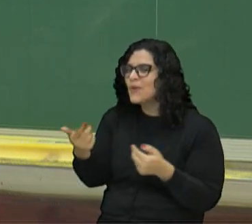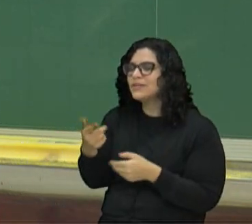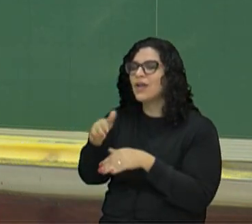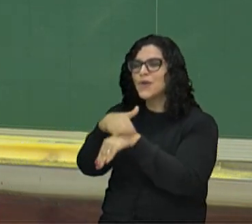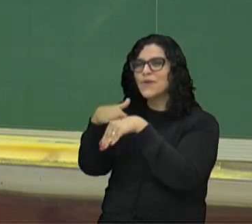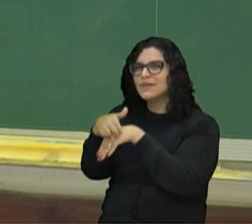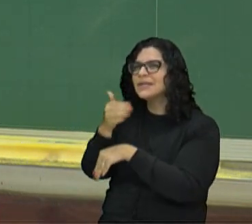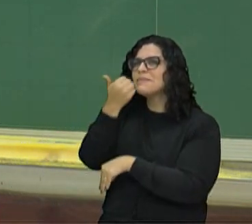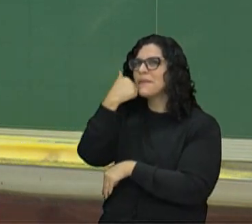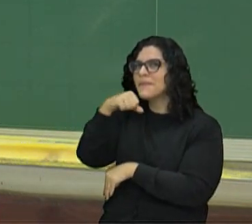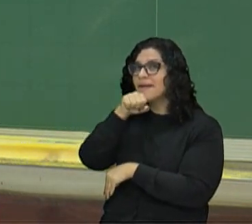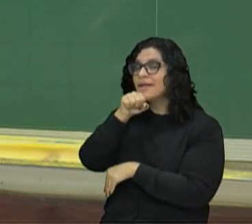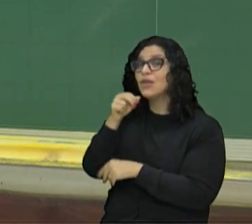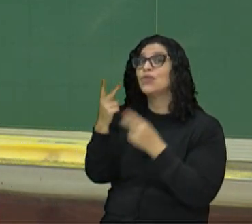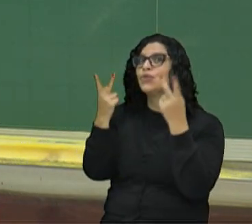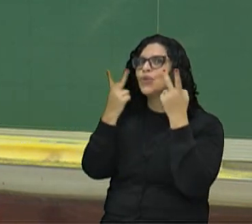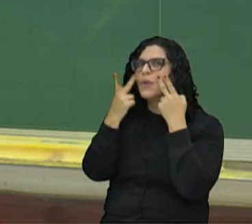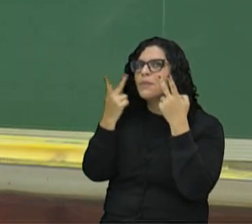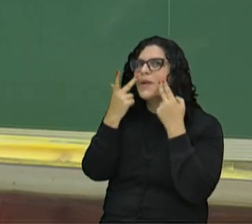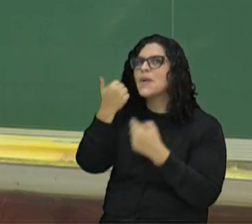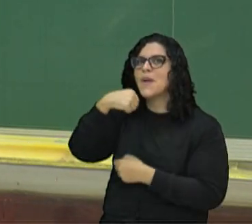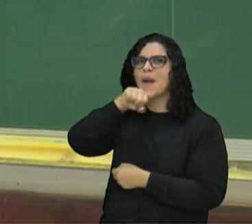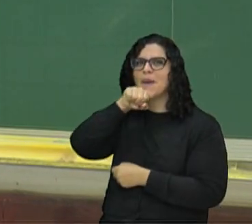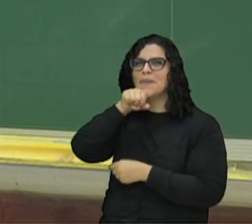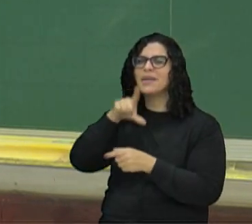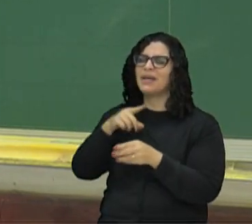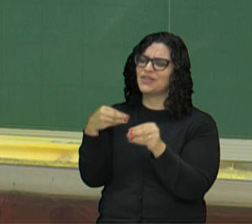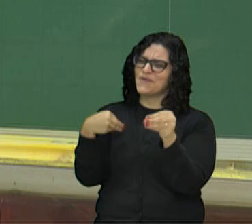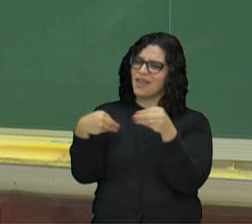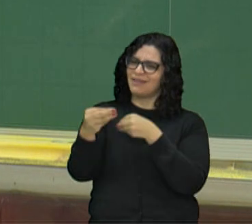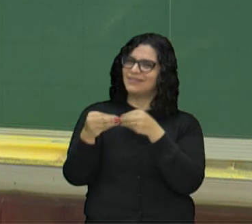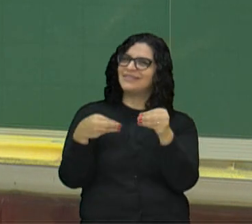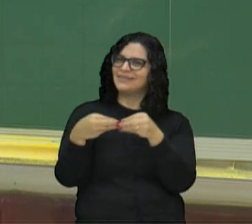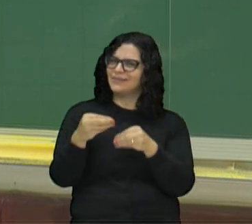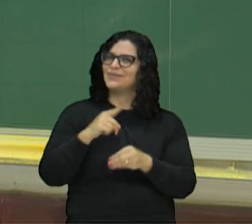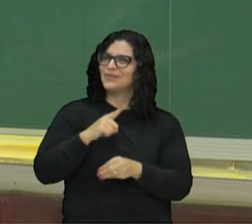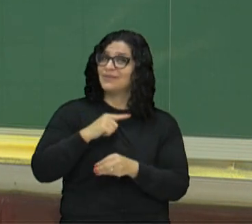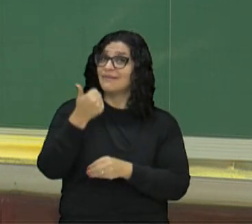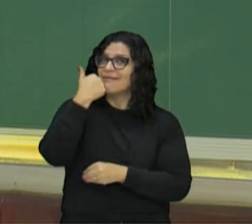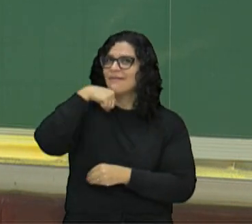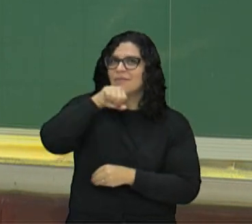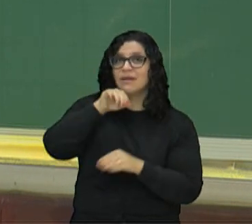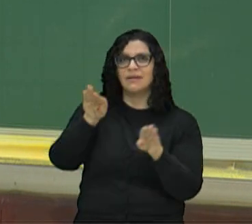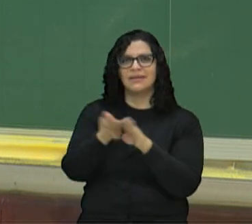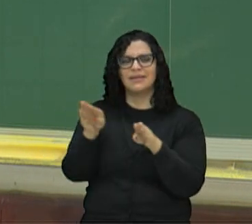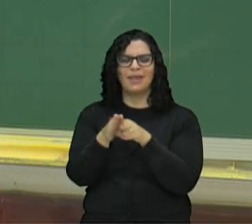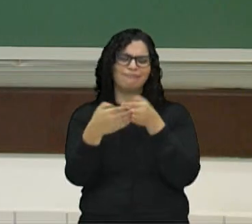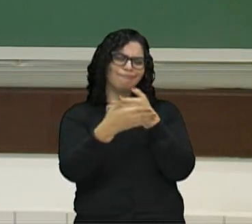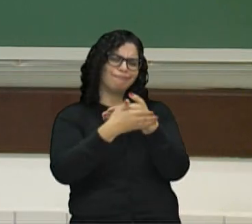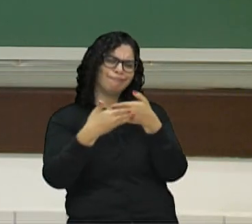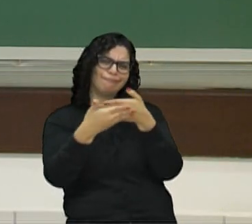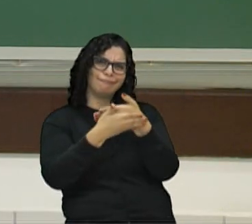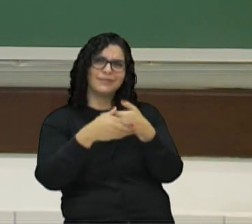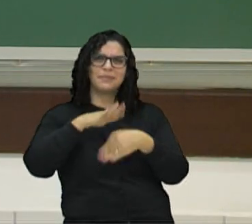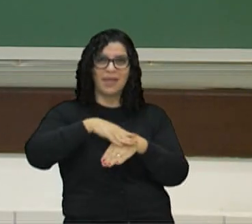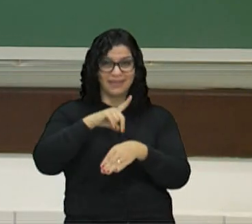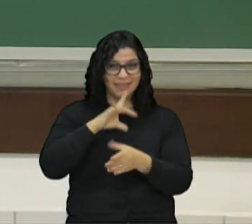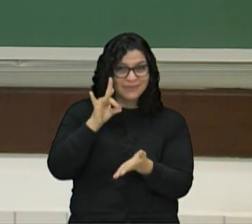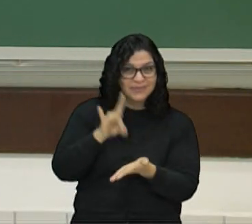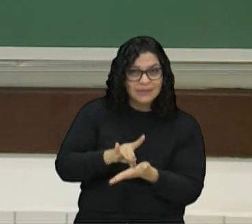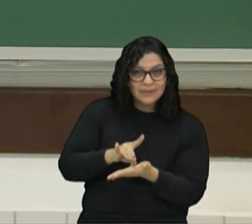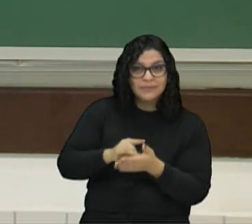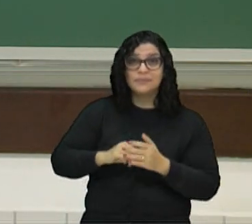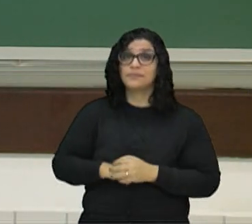mãe? Geralmente, a mãe, ela é mais flexível. A mãe, ela é mais amorosa, não é